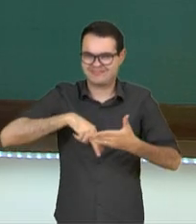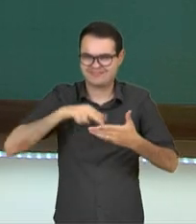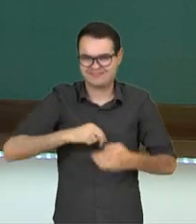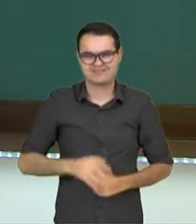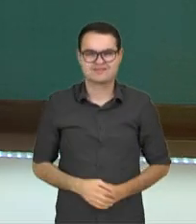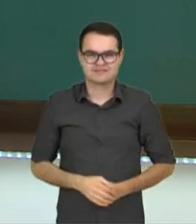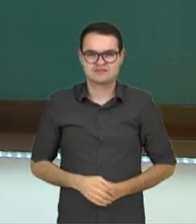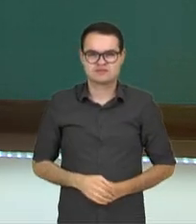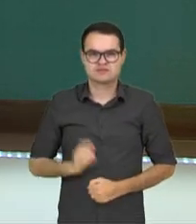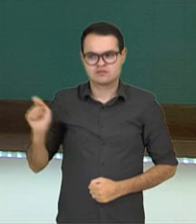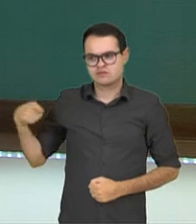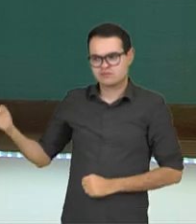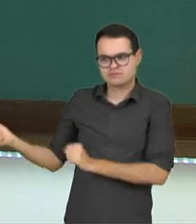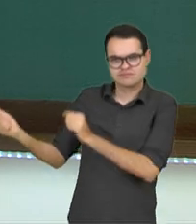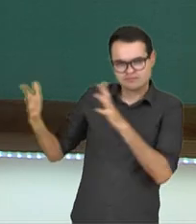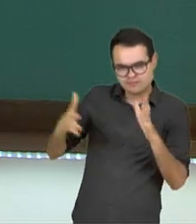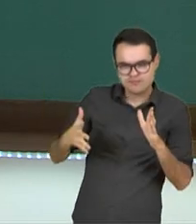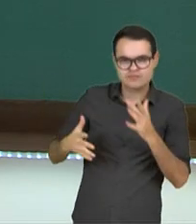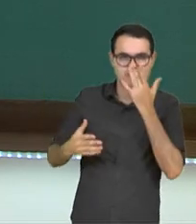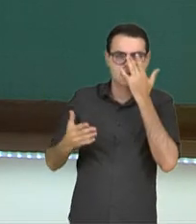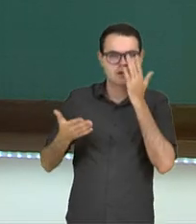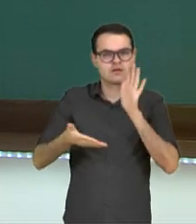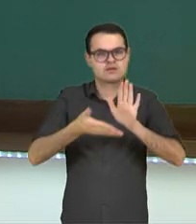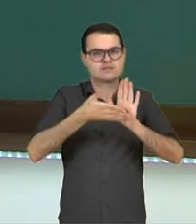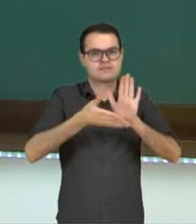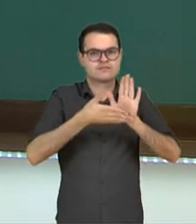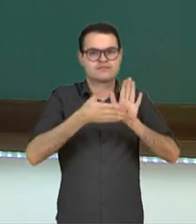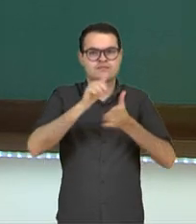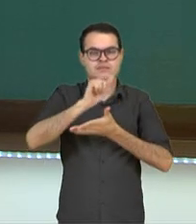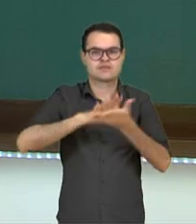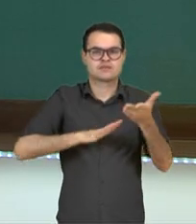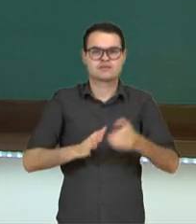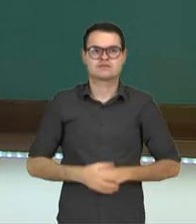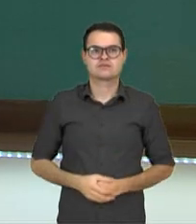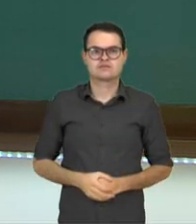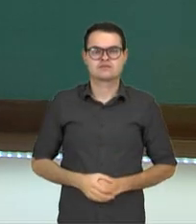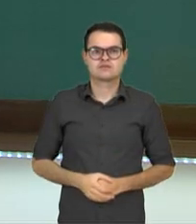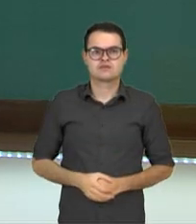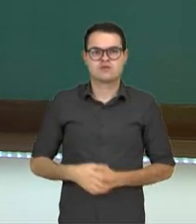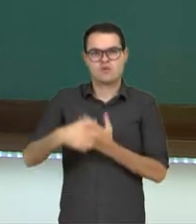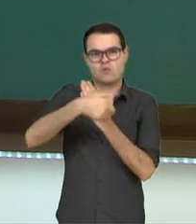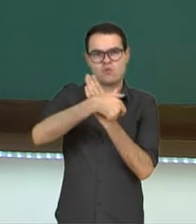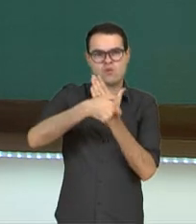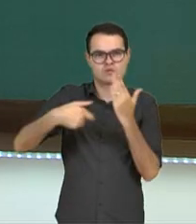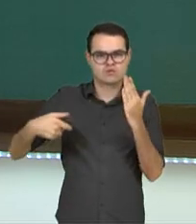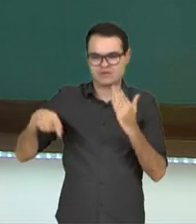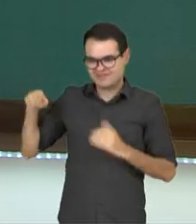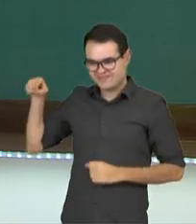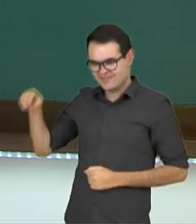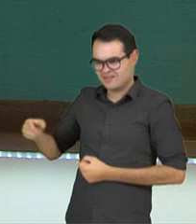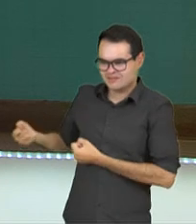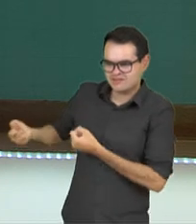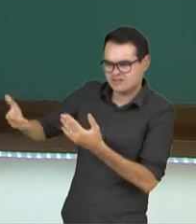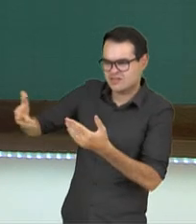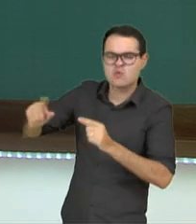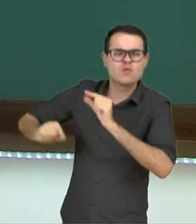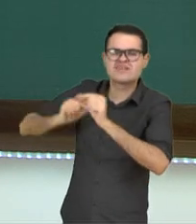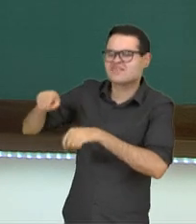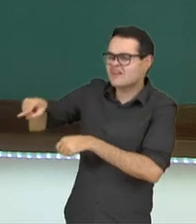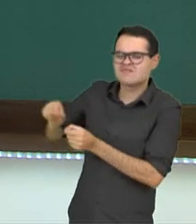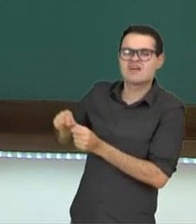essa leitura, eu proponho a vocês uma atividade, olha lá. Qual o trabalho do autor desse depoimento? O que ele faz da